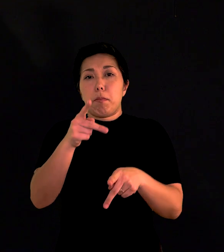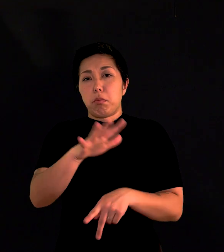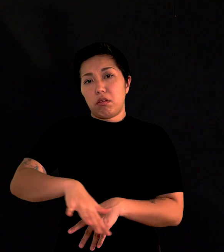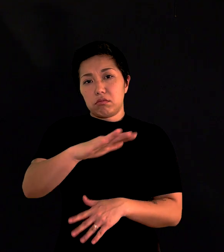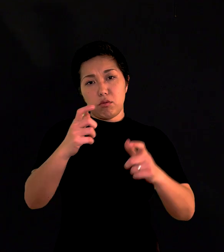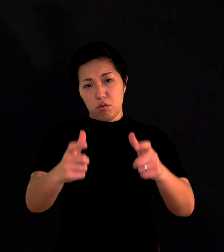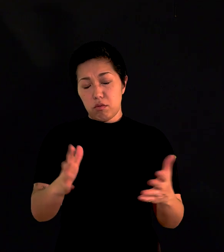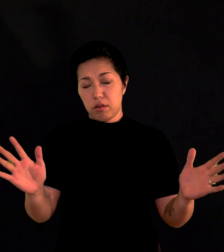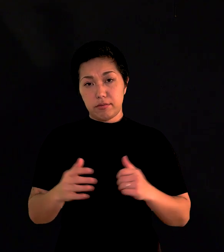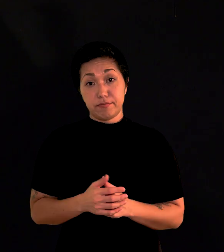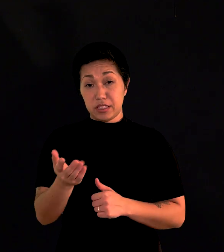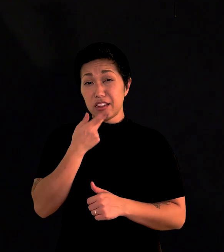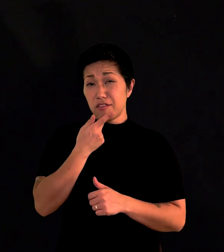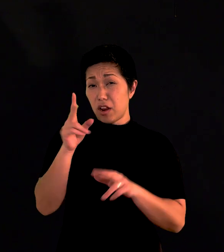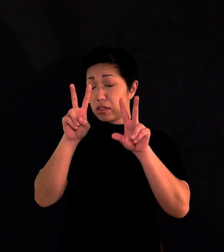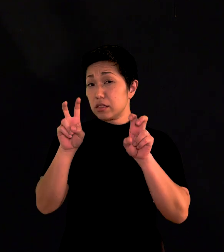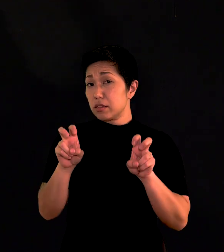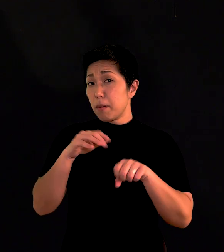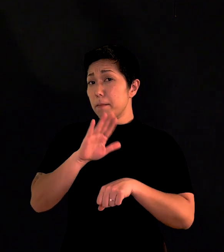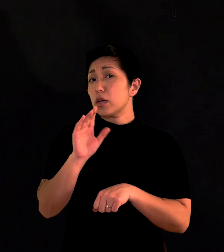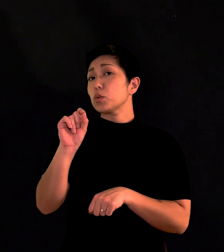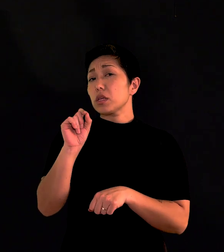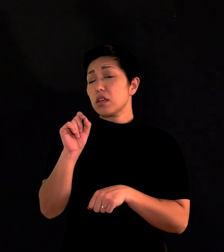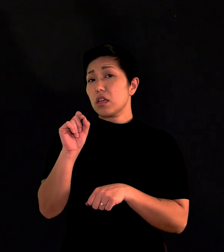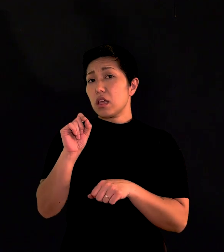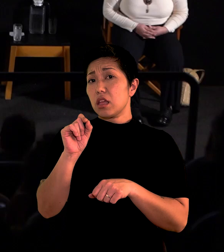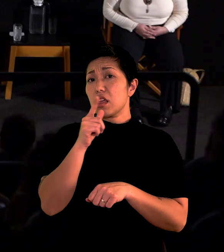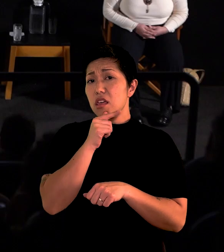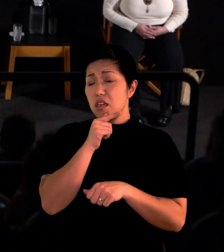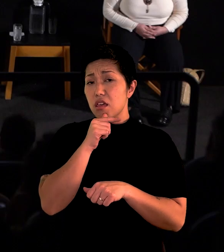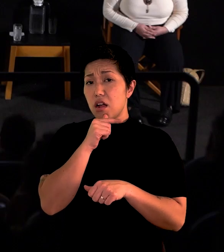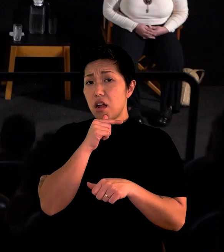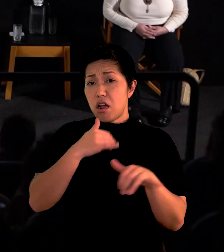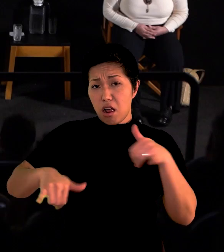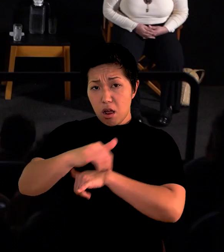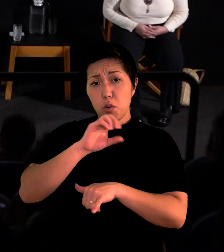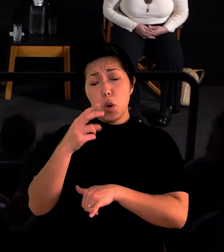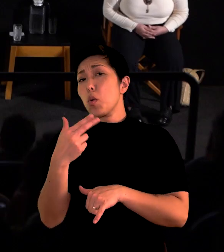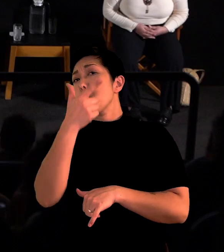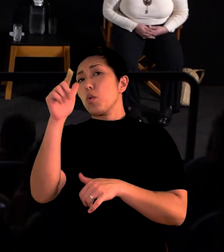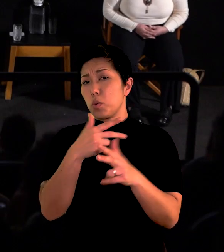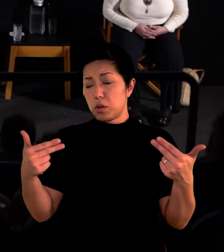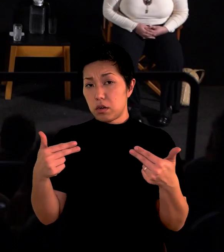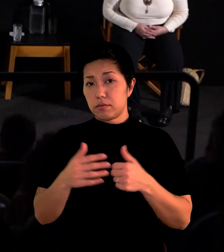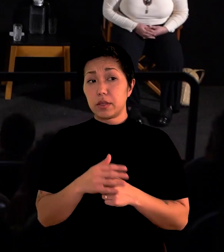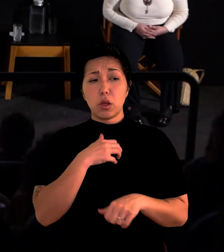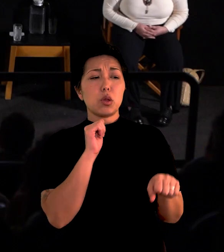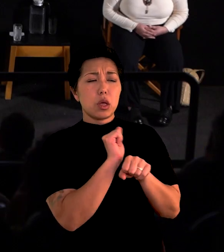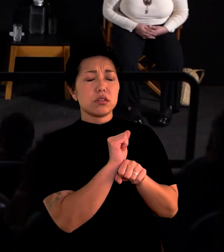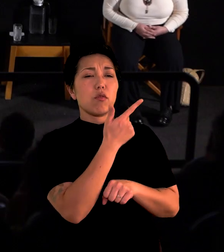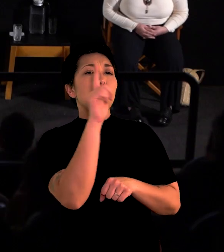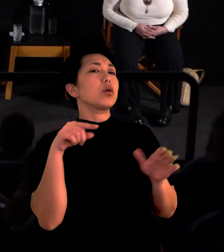local, né? Agora, você queria que eu falasse mais sobre hidrelétricas ou outra coisa qualquer? Eu